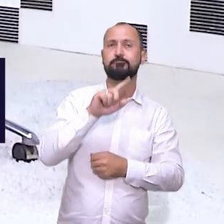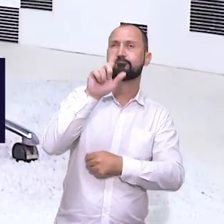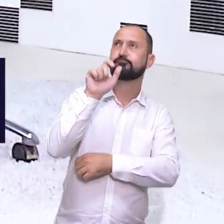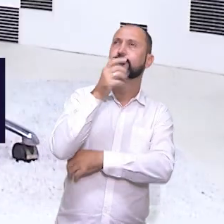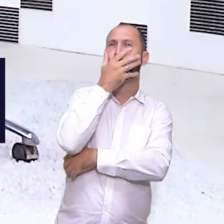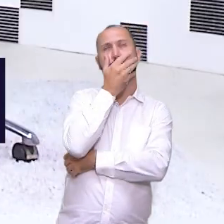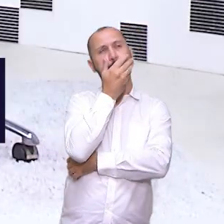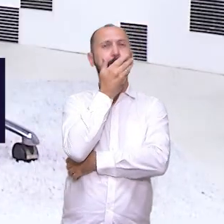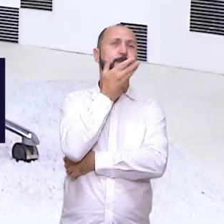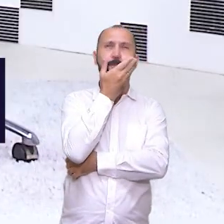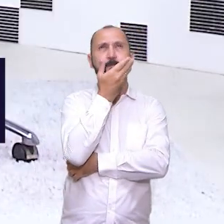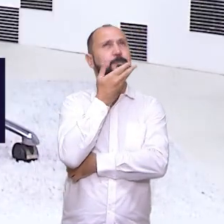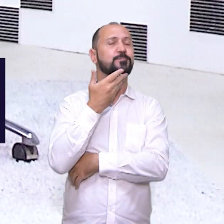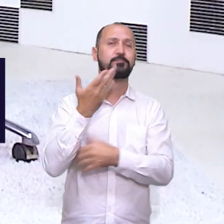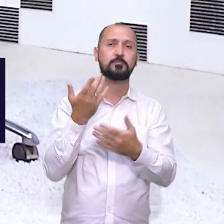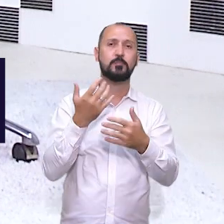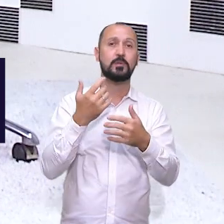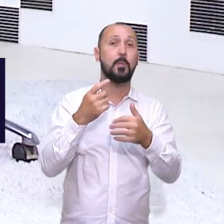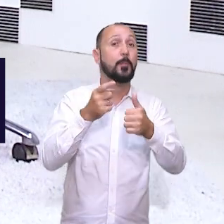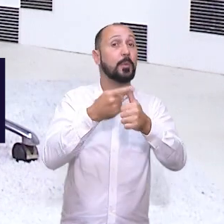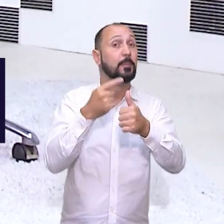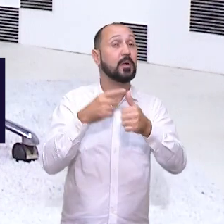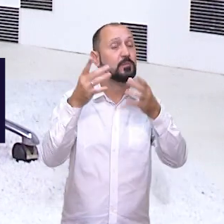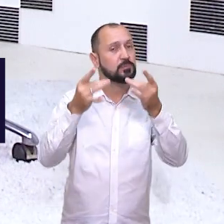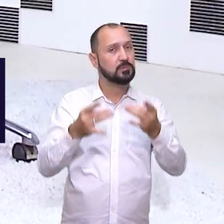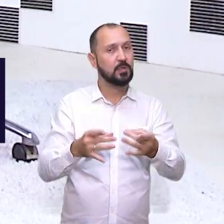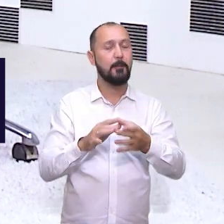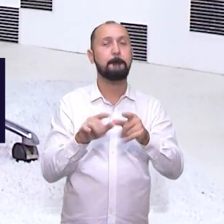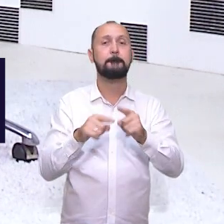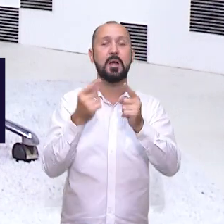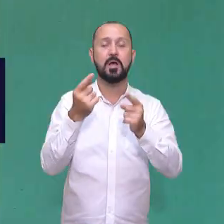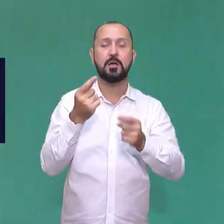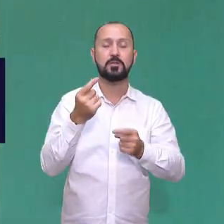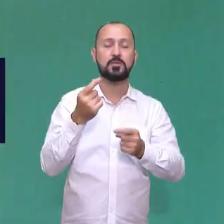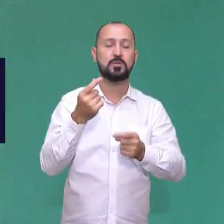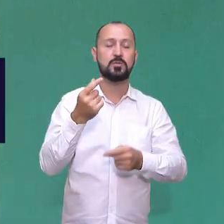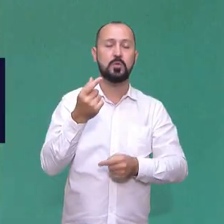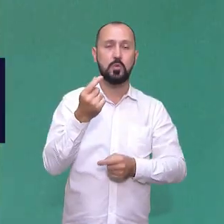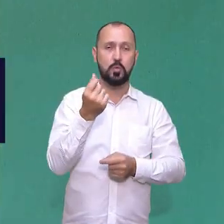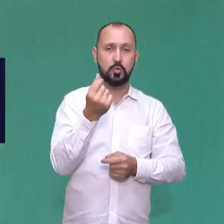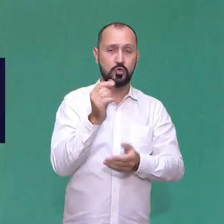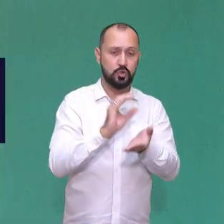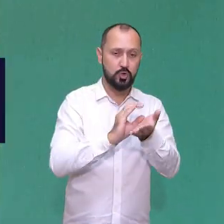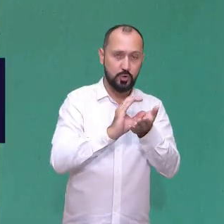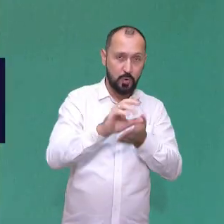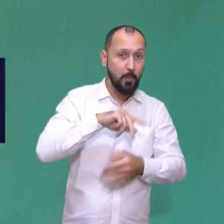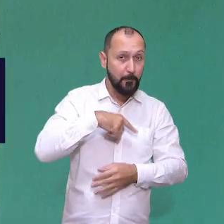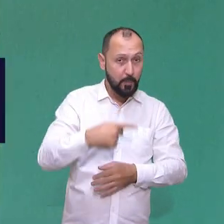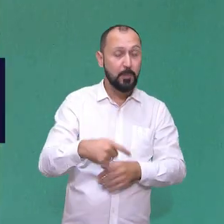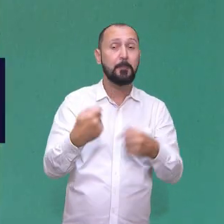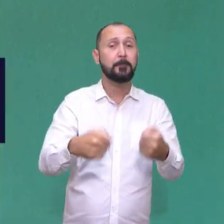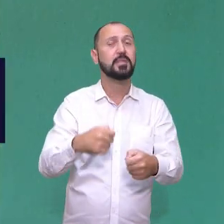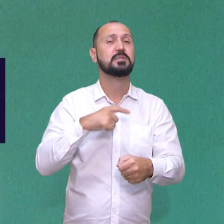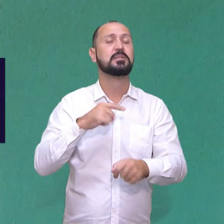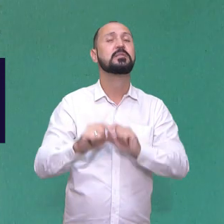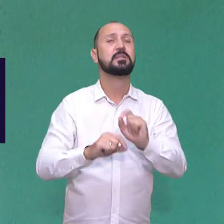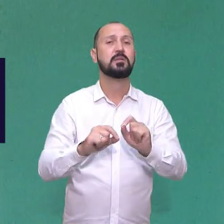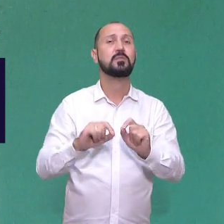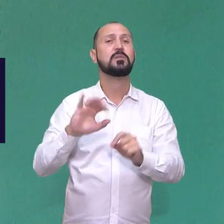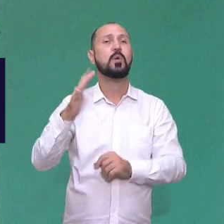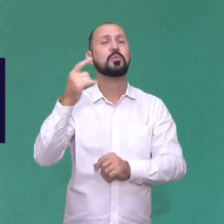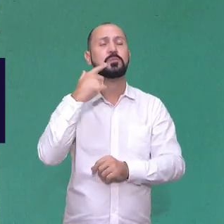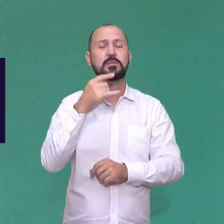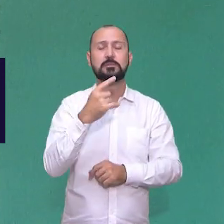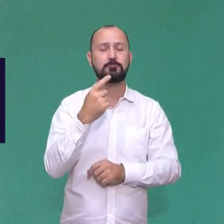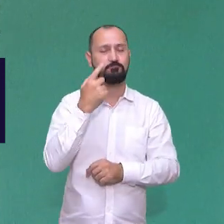não de qualidade duvidosa ou sem qualidade. Acho que esse é o primeiro cuidado. Mas o financiamento público tem que